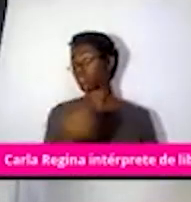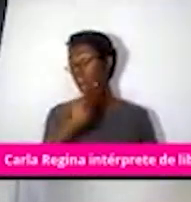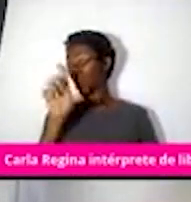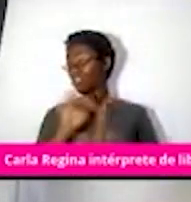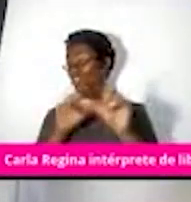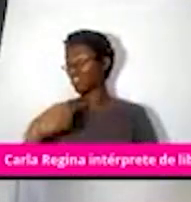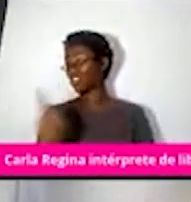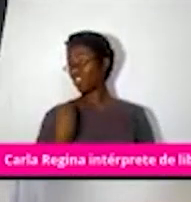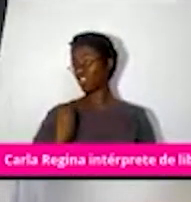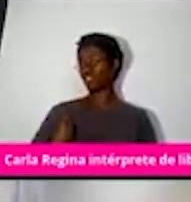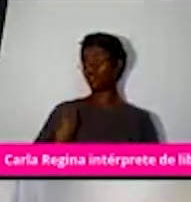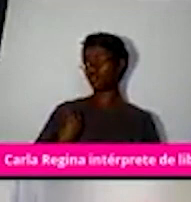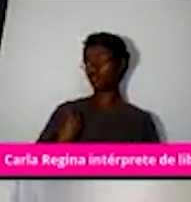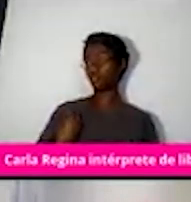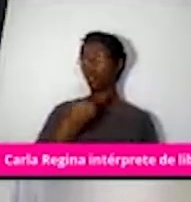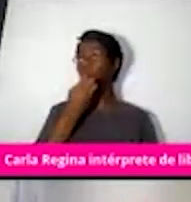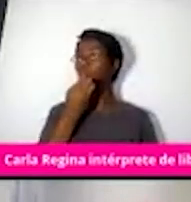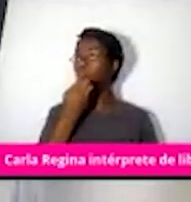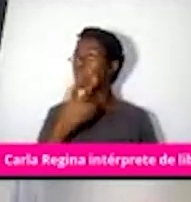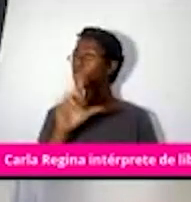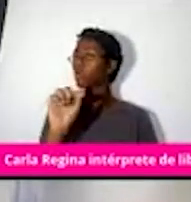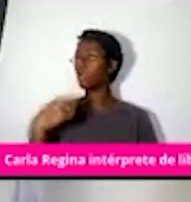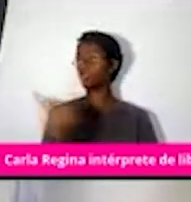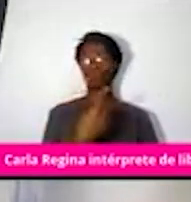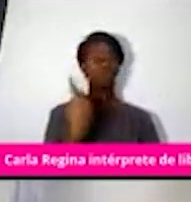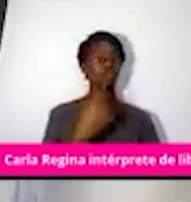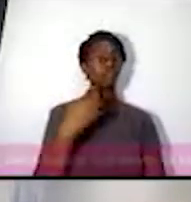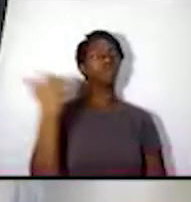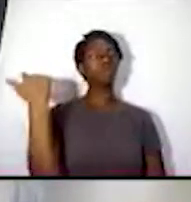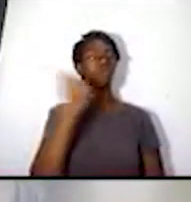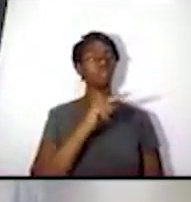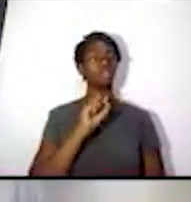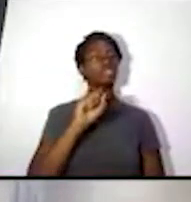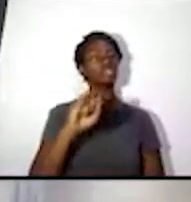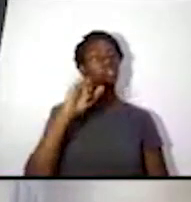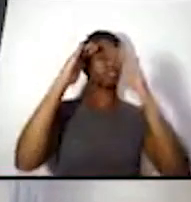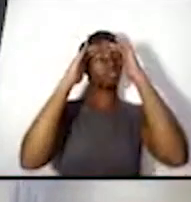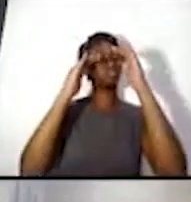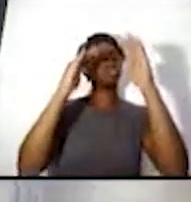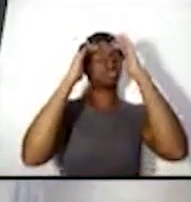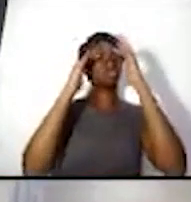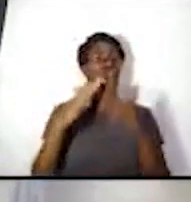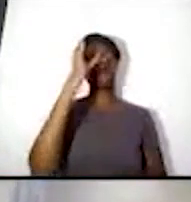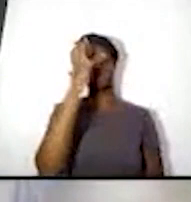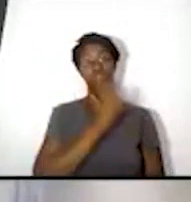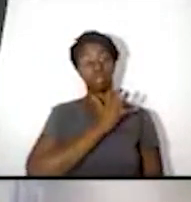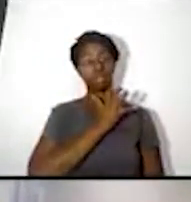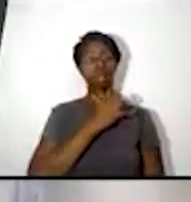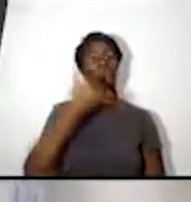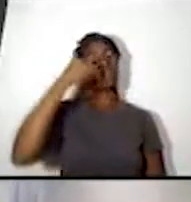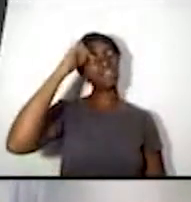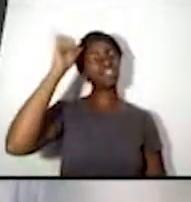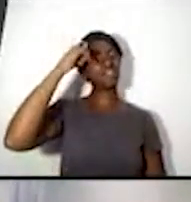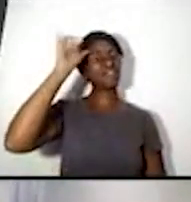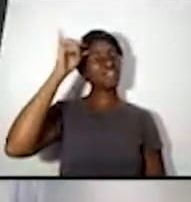vidas a parte boa é que a gente consegue se a gente conseguir seguir uma disciplina evitar muitos tumores um